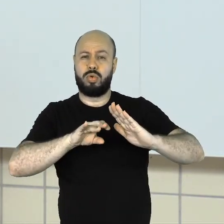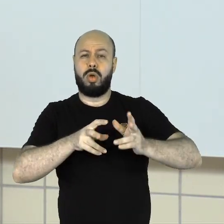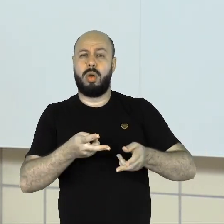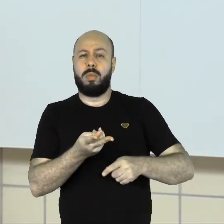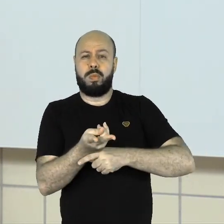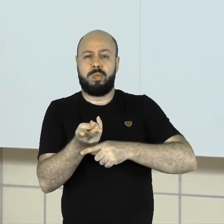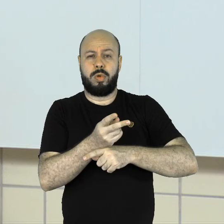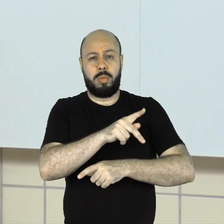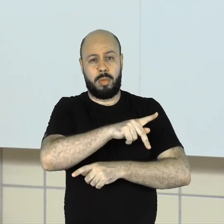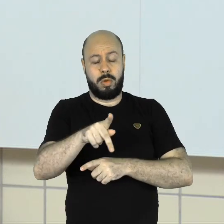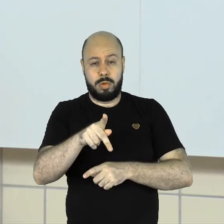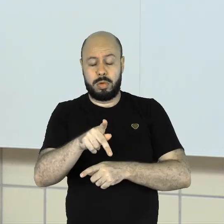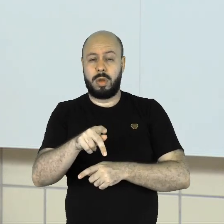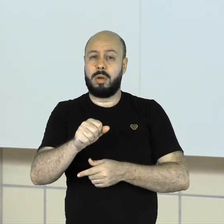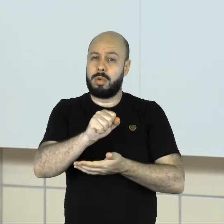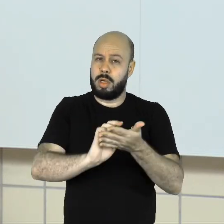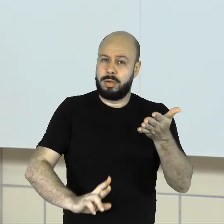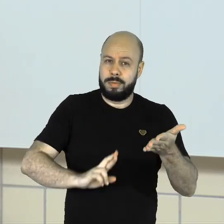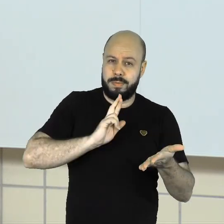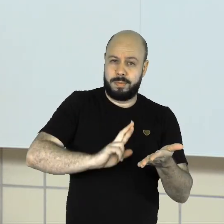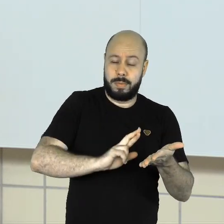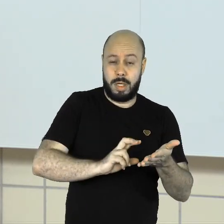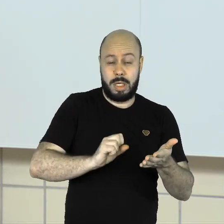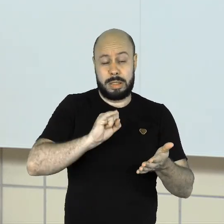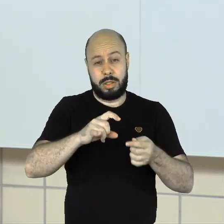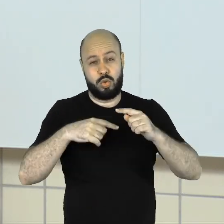seu professor, façam as atividades, qualquer